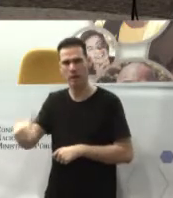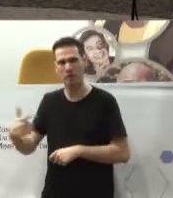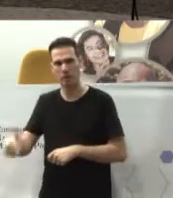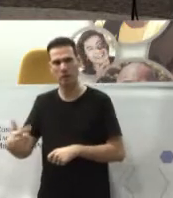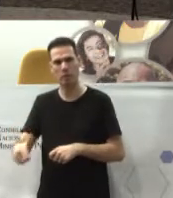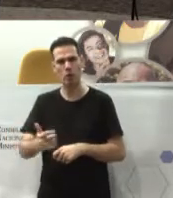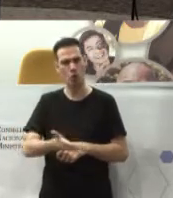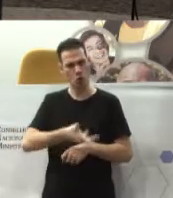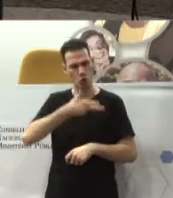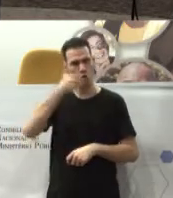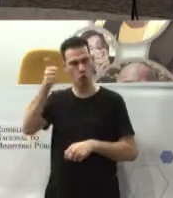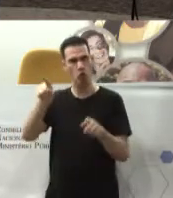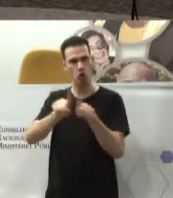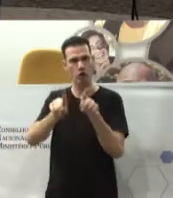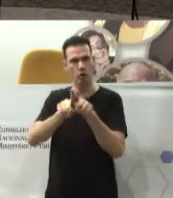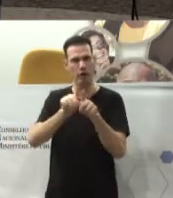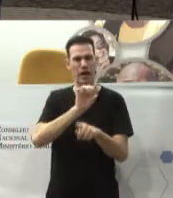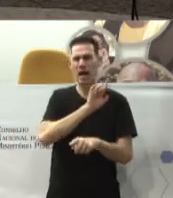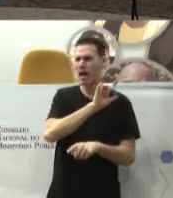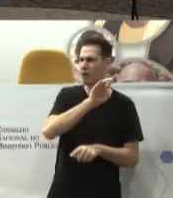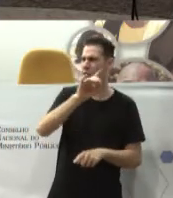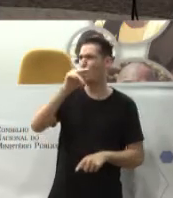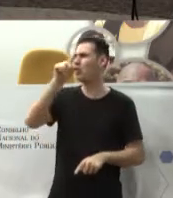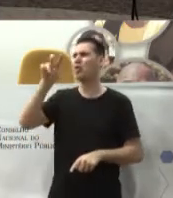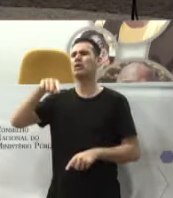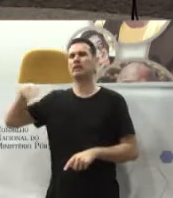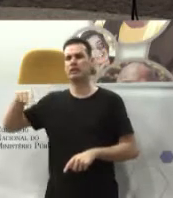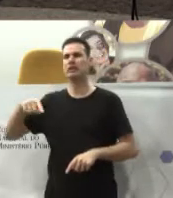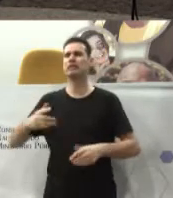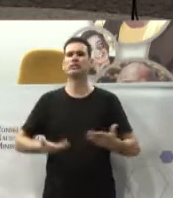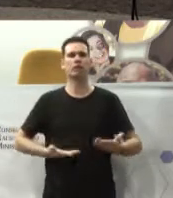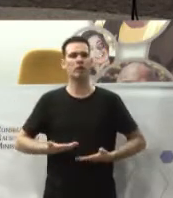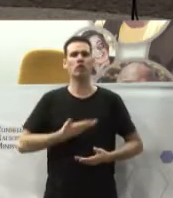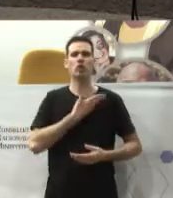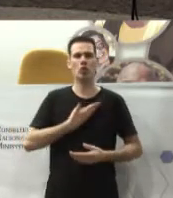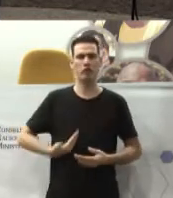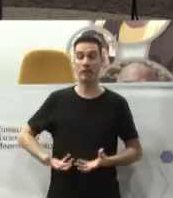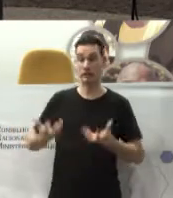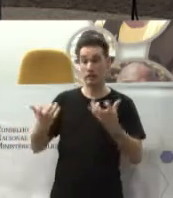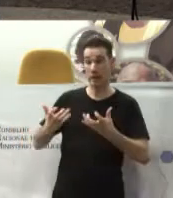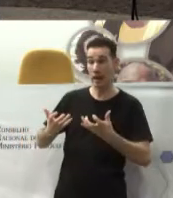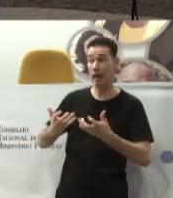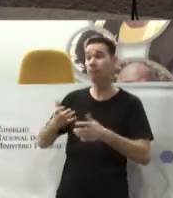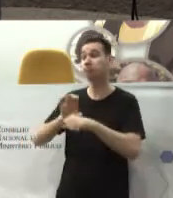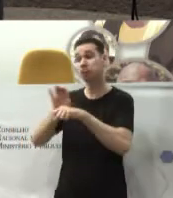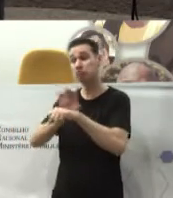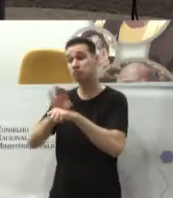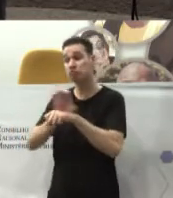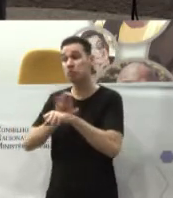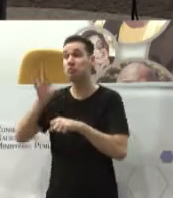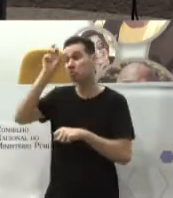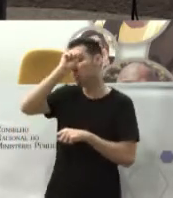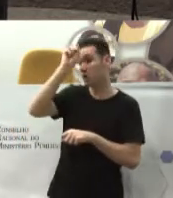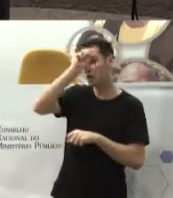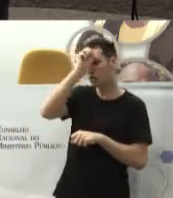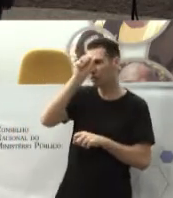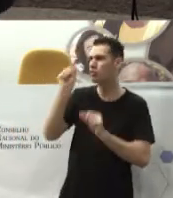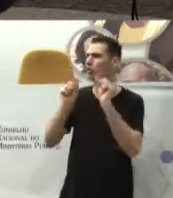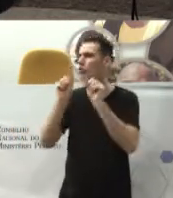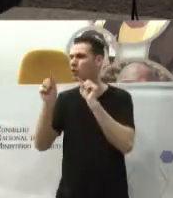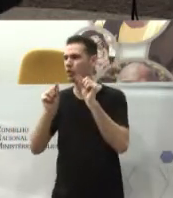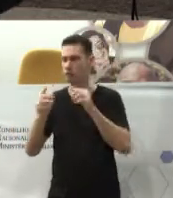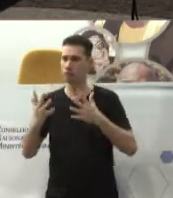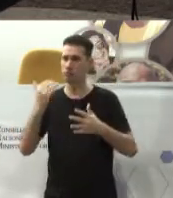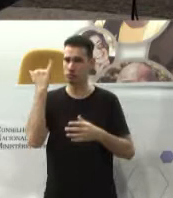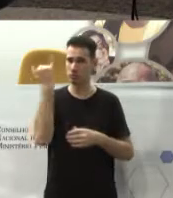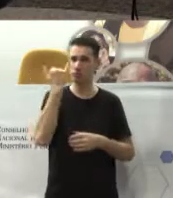e distribuída a todos os membros que queiram a elas acessar dos nossos ministérios públicos. Portanto, formação é importante, por quê? Se